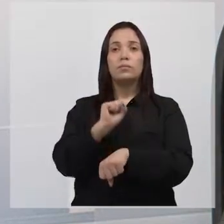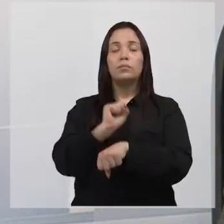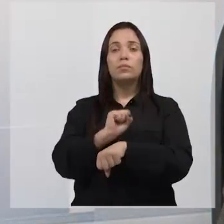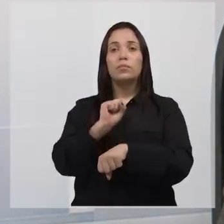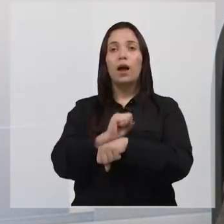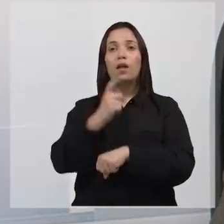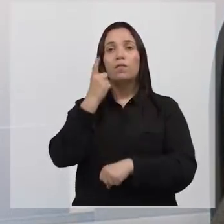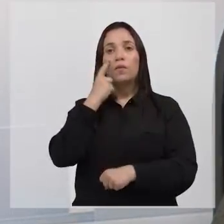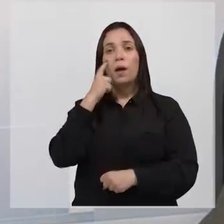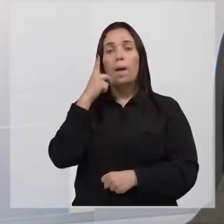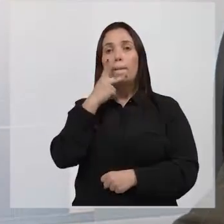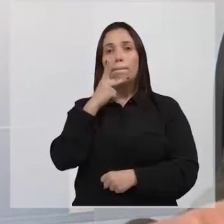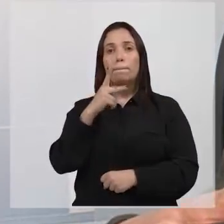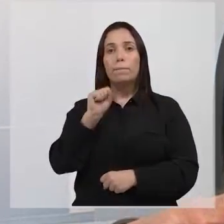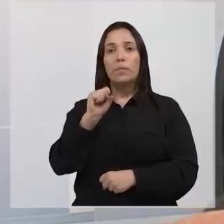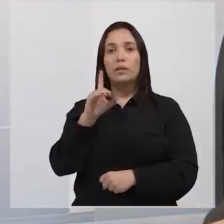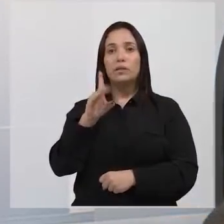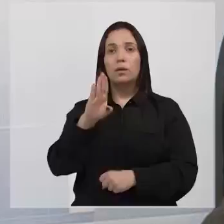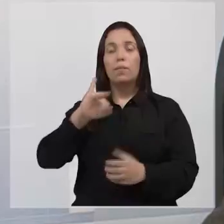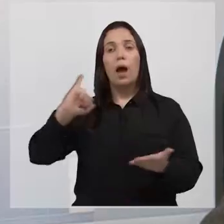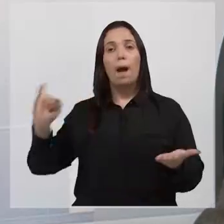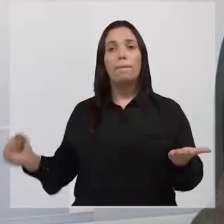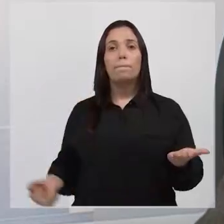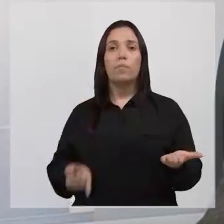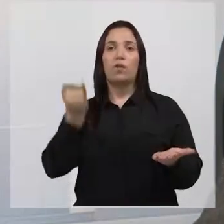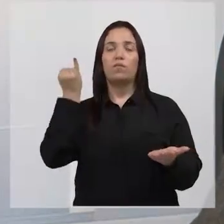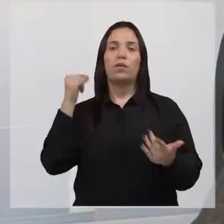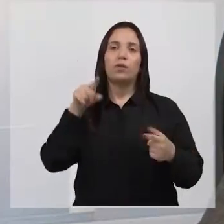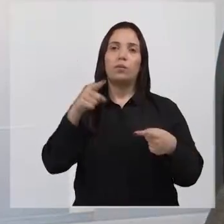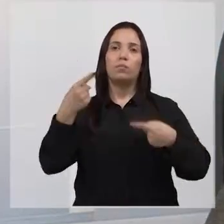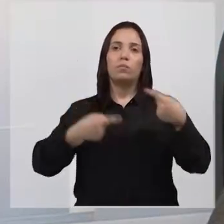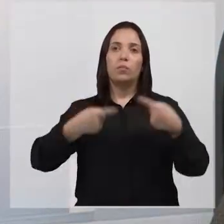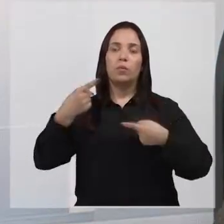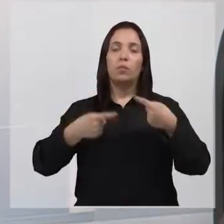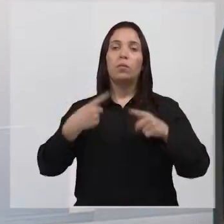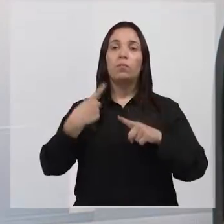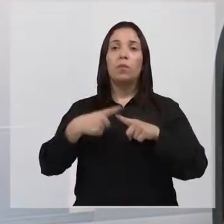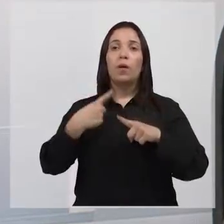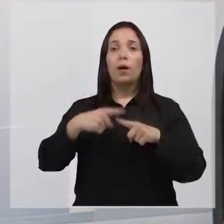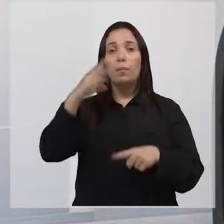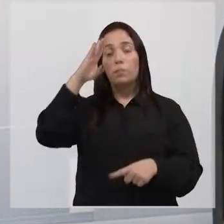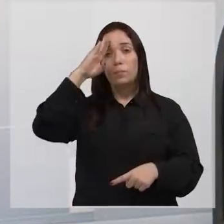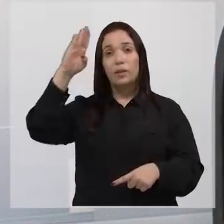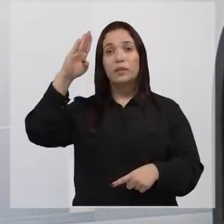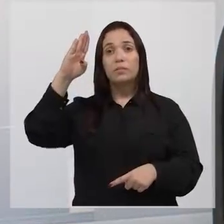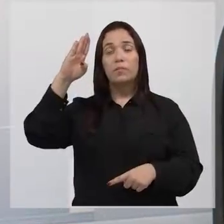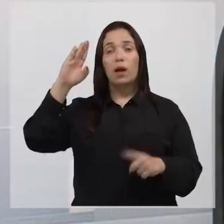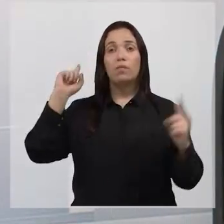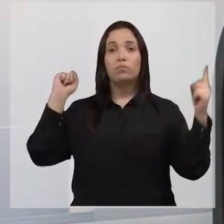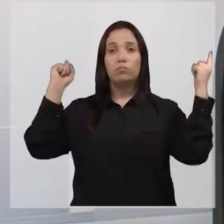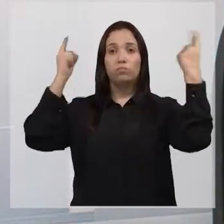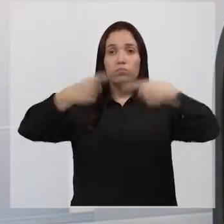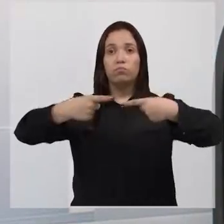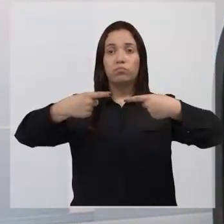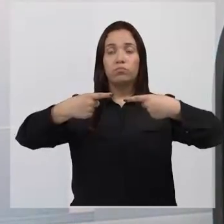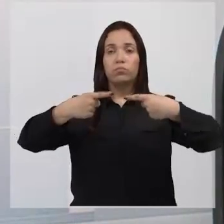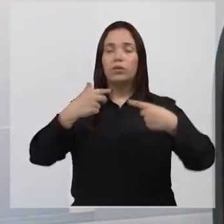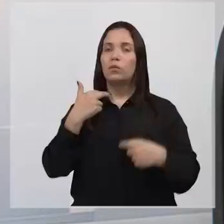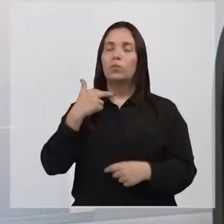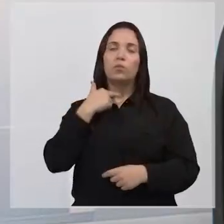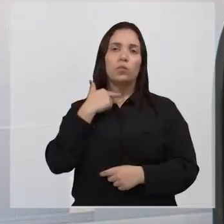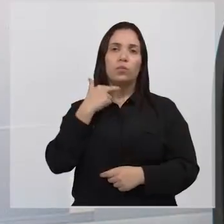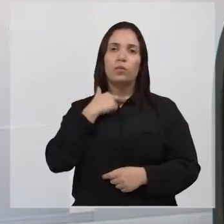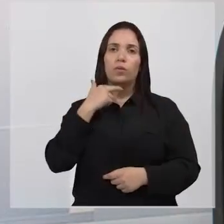PSDB aproveitasse esse vácuo político, né? Já que seu principal adversário não teria condições